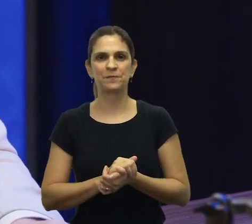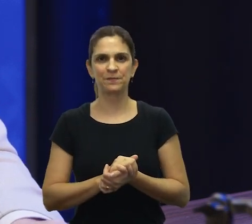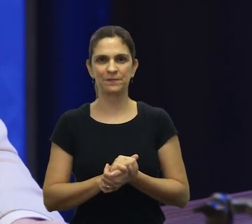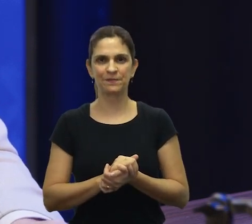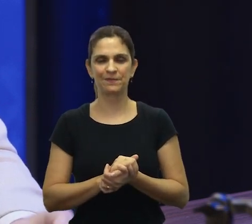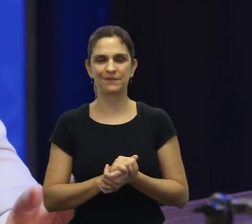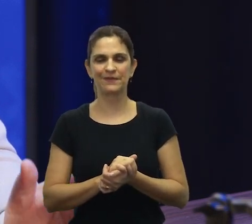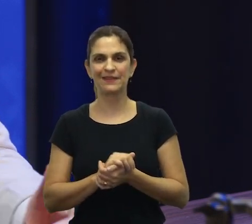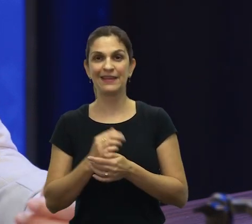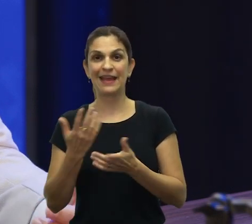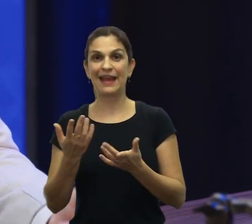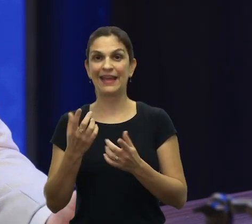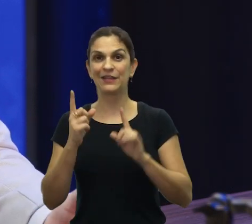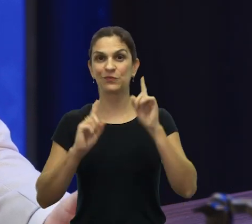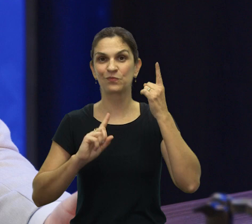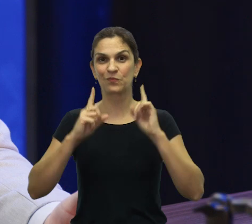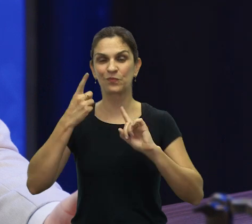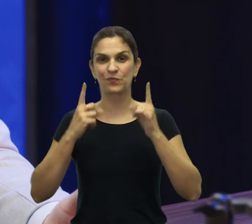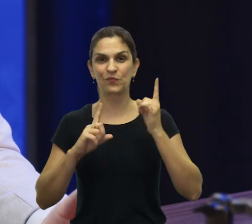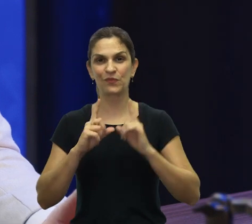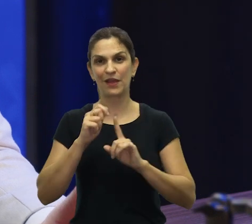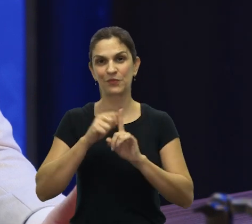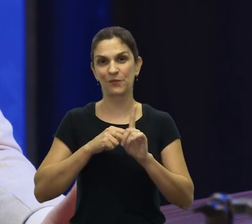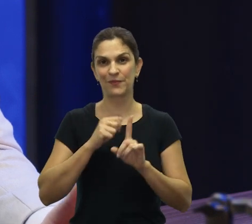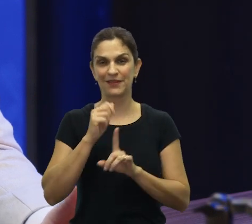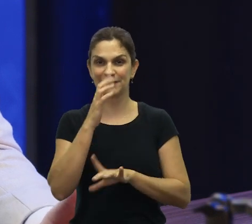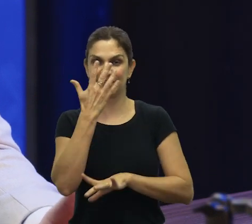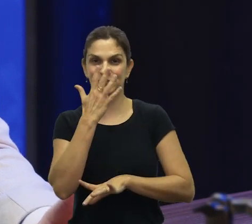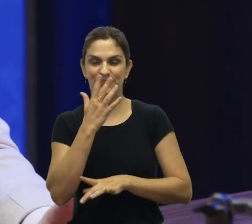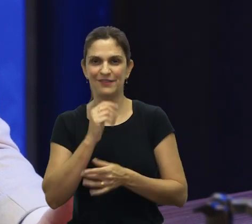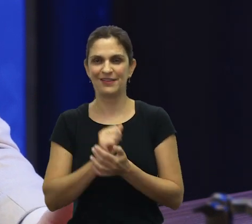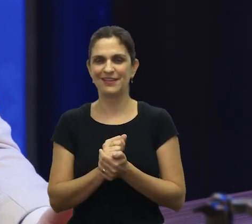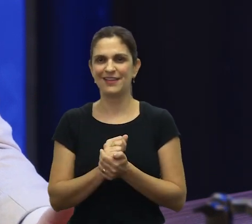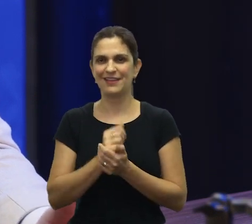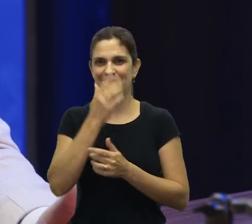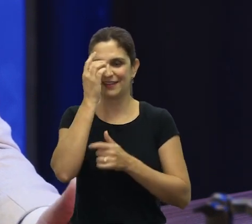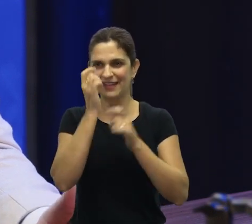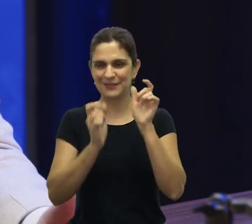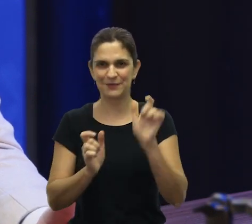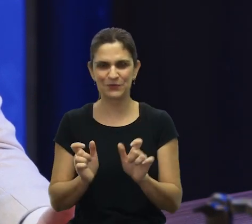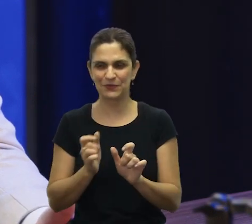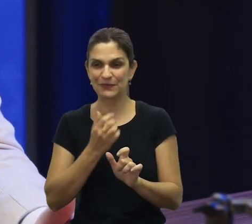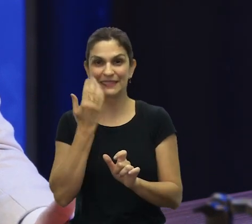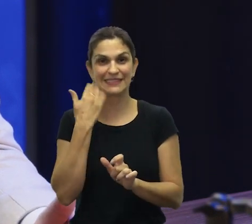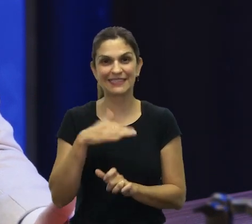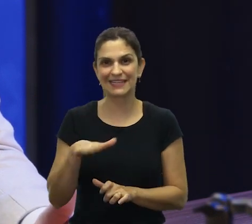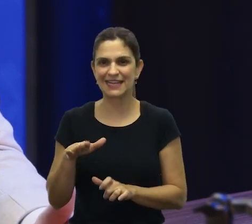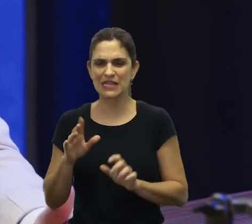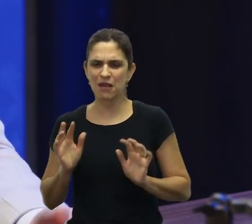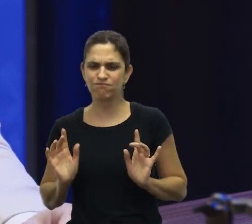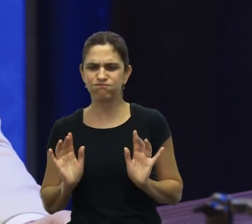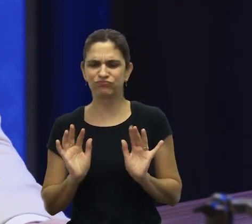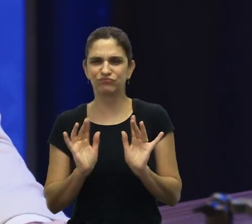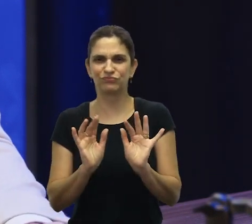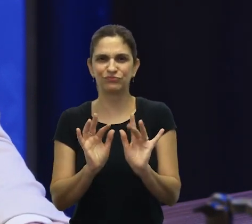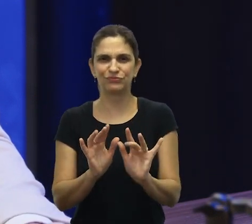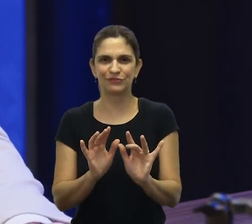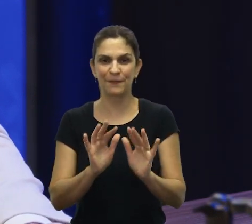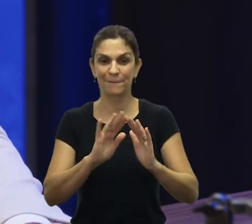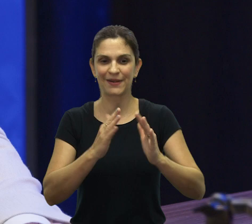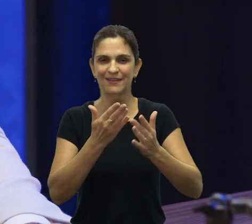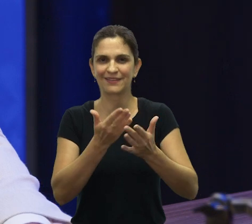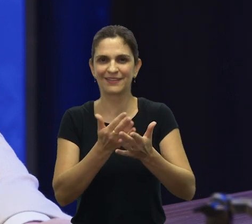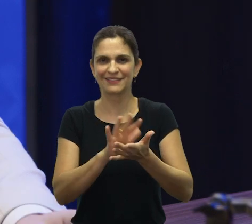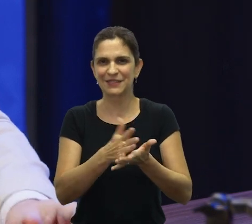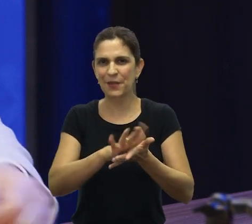casa. Então, quando chegava aquele período do carnaval, toda gurizada, dava 6 horas da tarde, já ia lá para